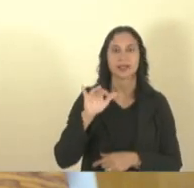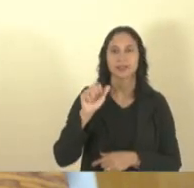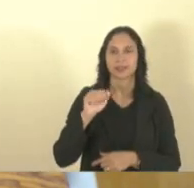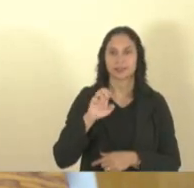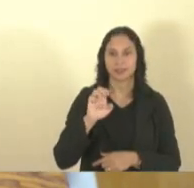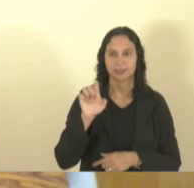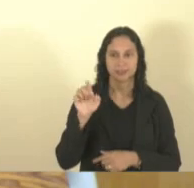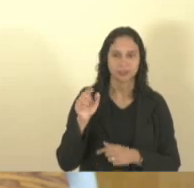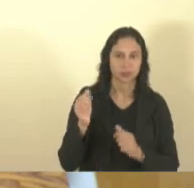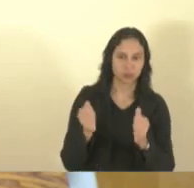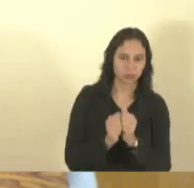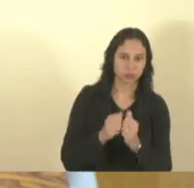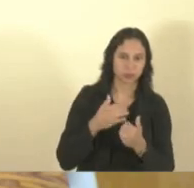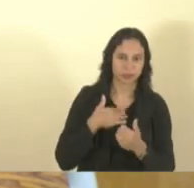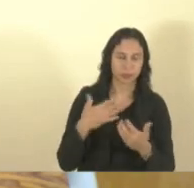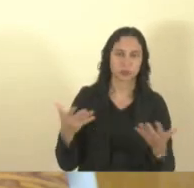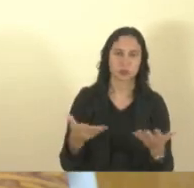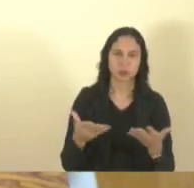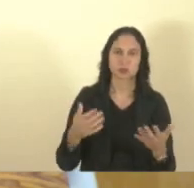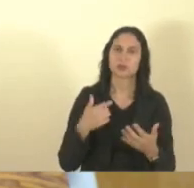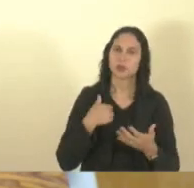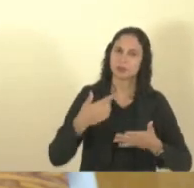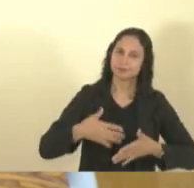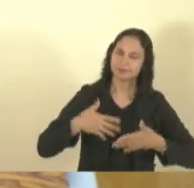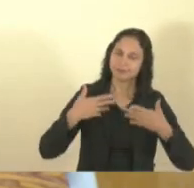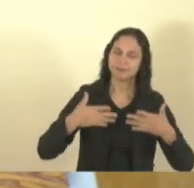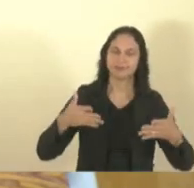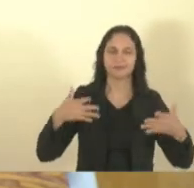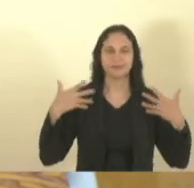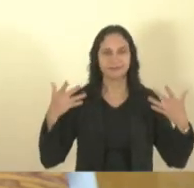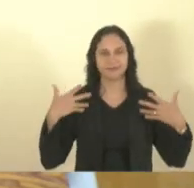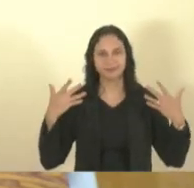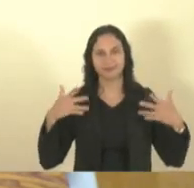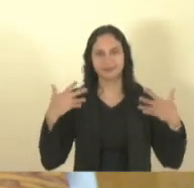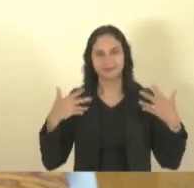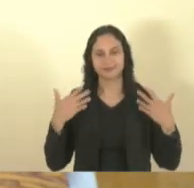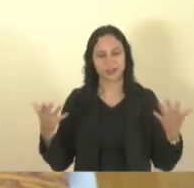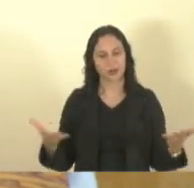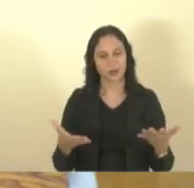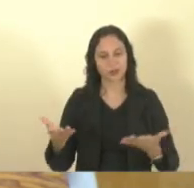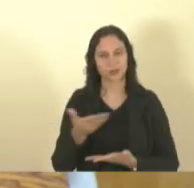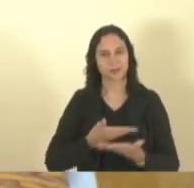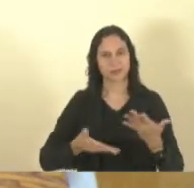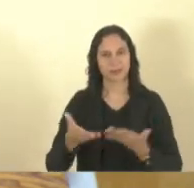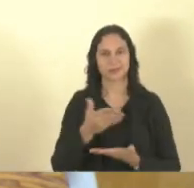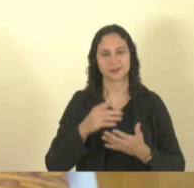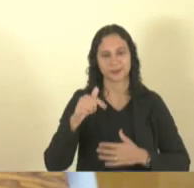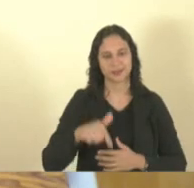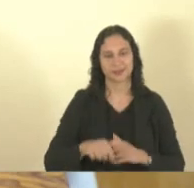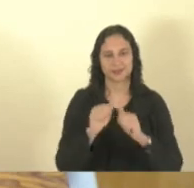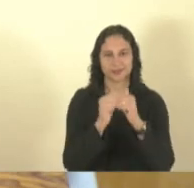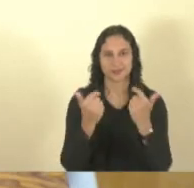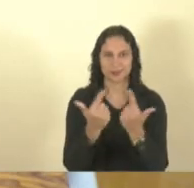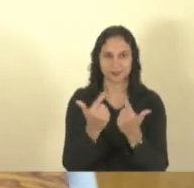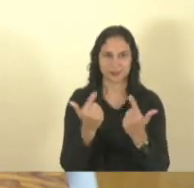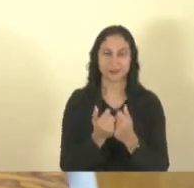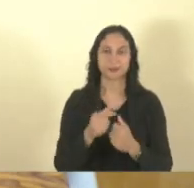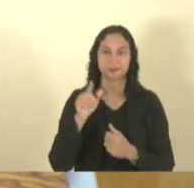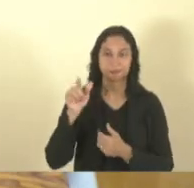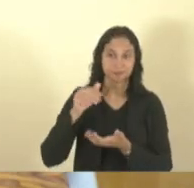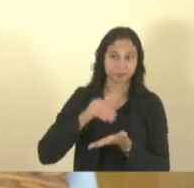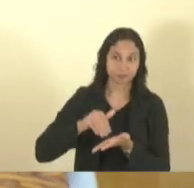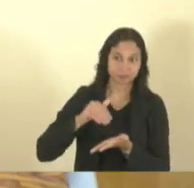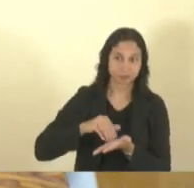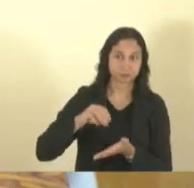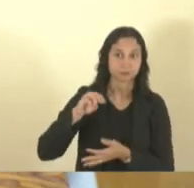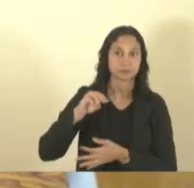homenagem. Então, é com muita alegria, assim, que a gente participa desse evento, tá? O secretário Marcelo teve um